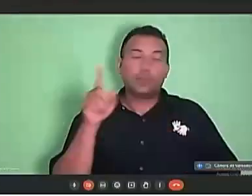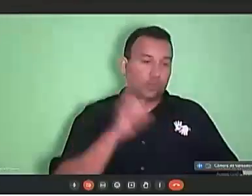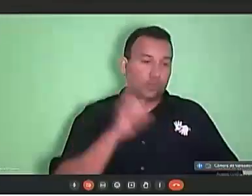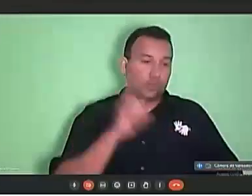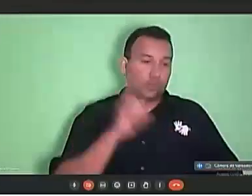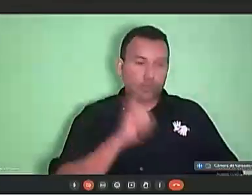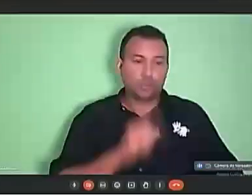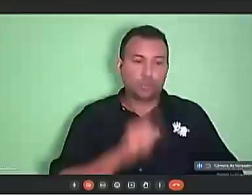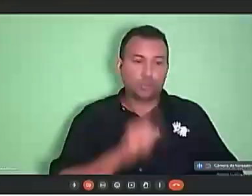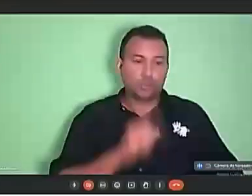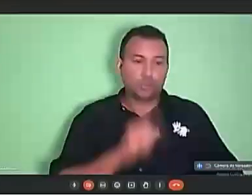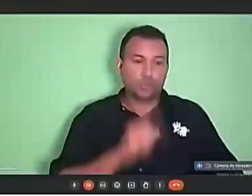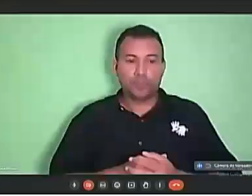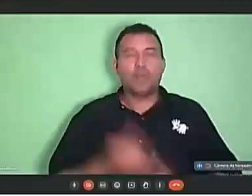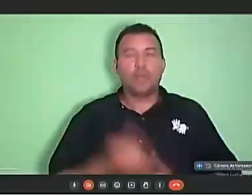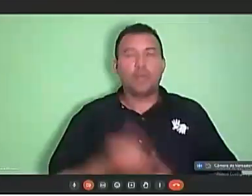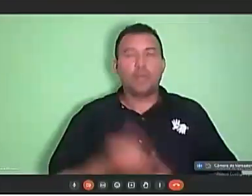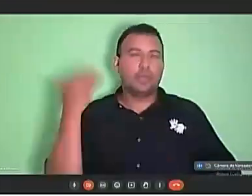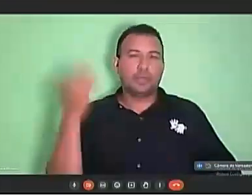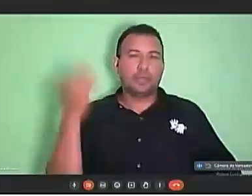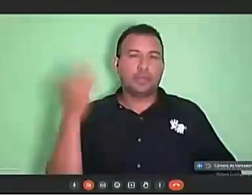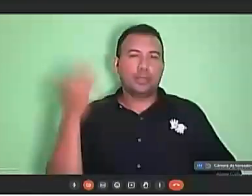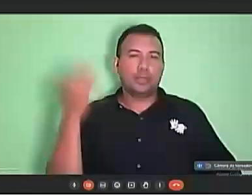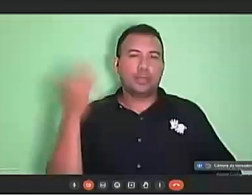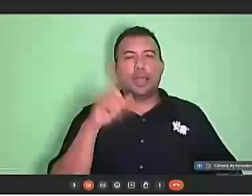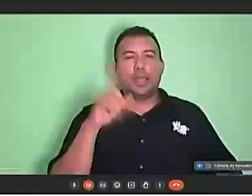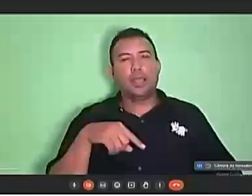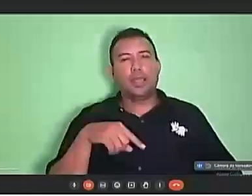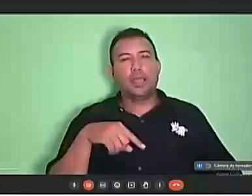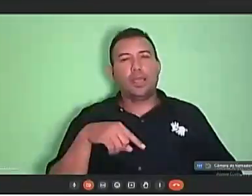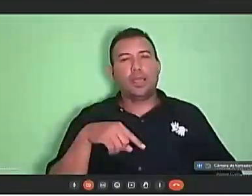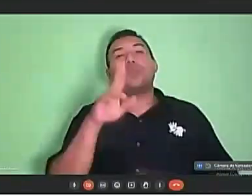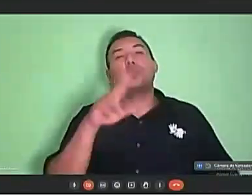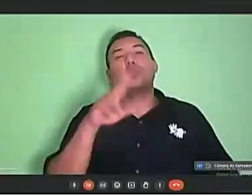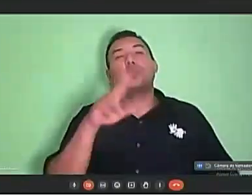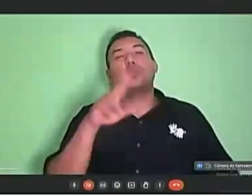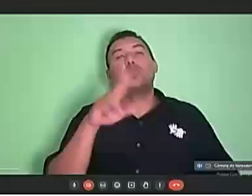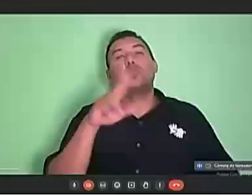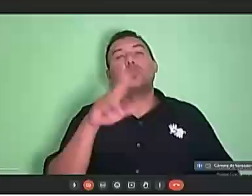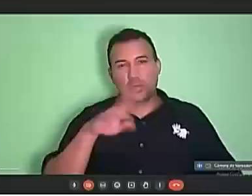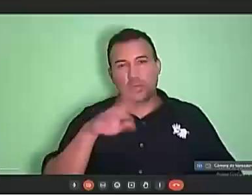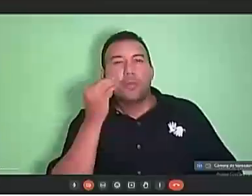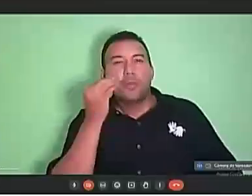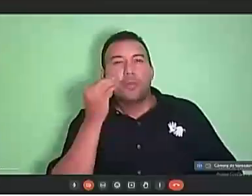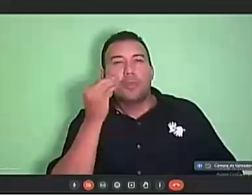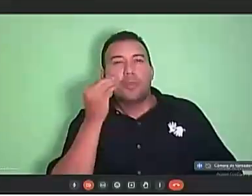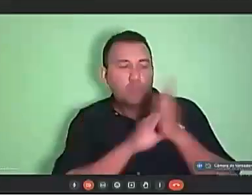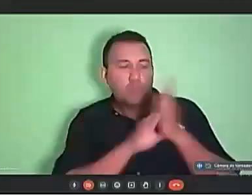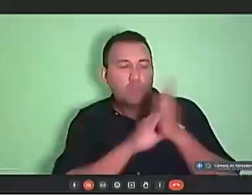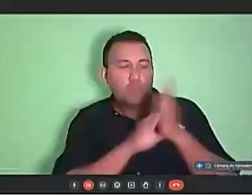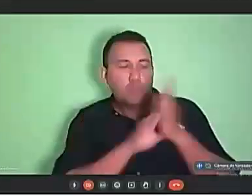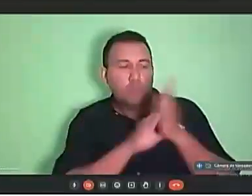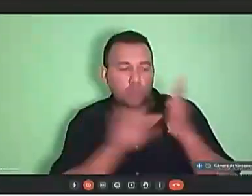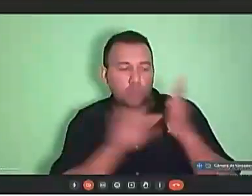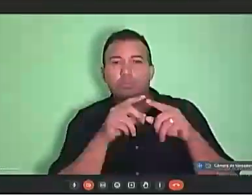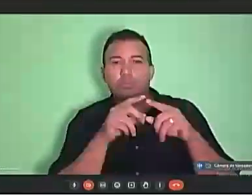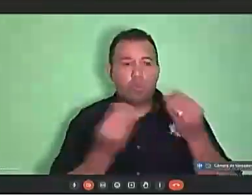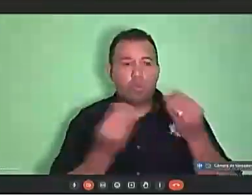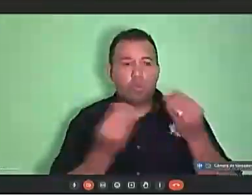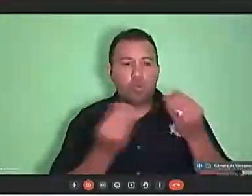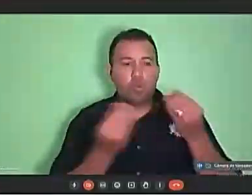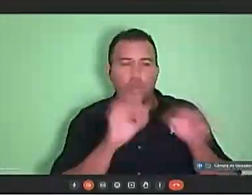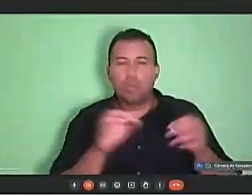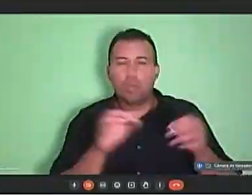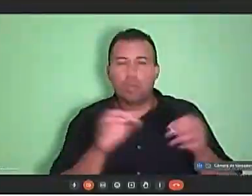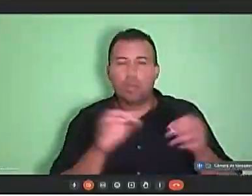americano, acho que era na época o programa mais utilizado para fazer simulações em rios, né, em hidráulica de rios. É um programa livre, qualquer pessoa pode baixar e